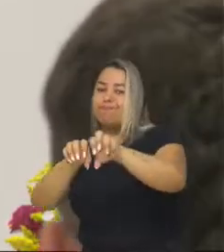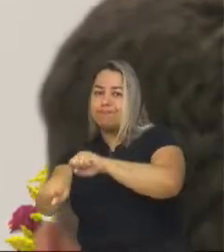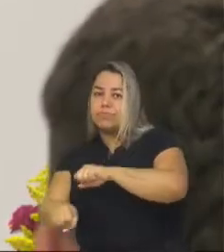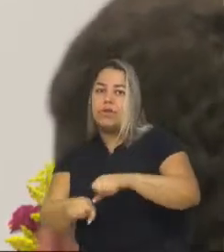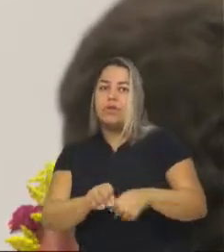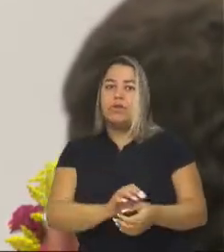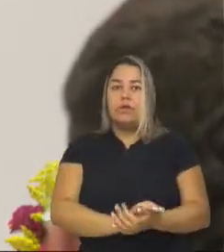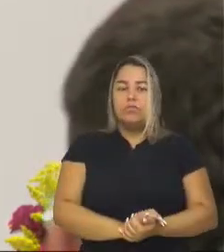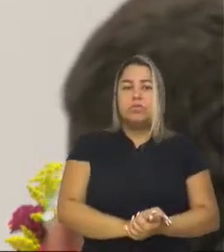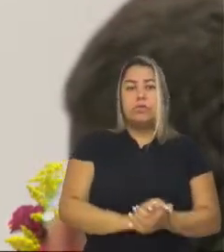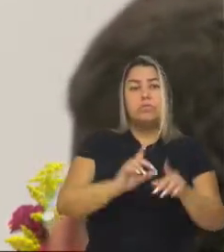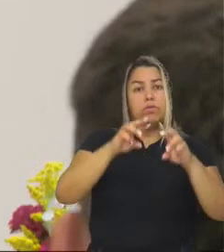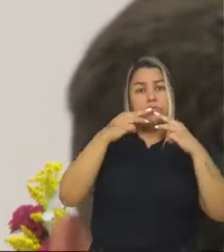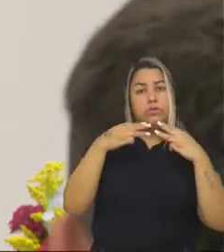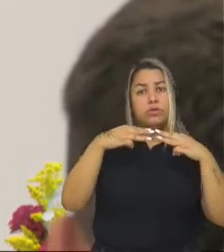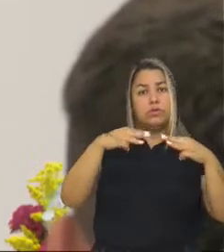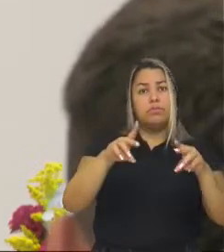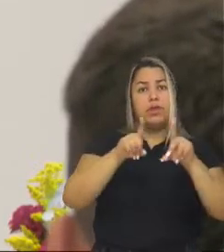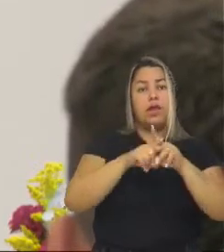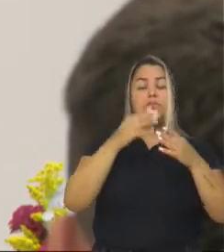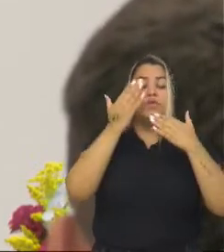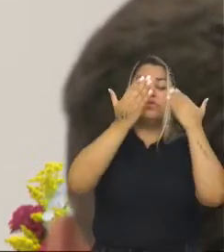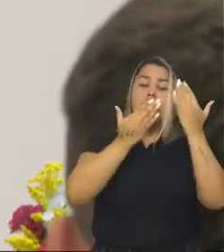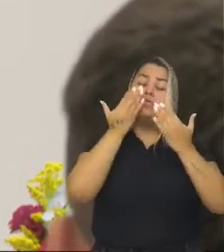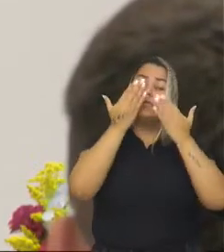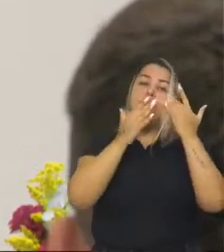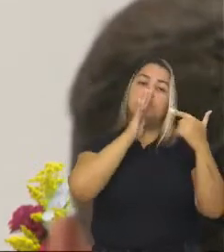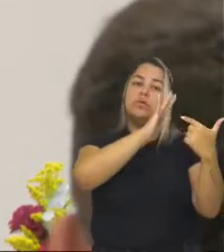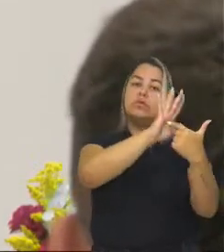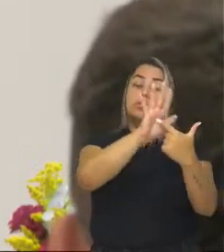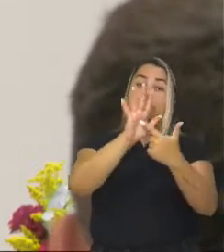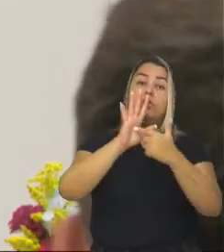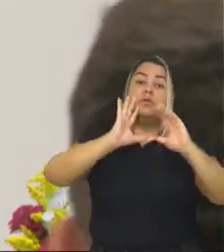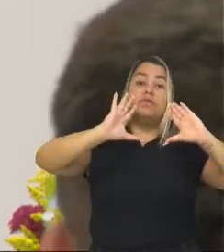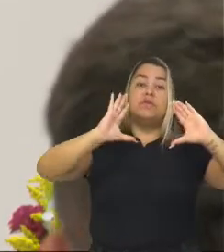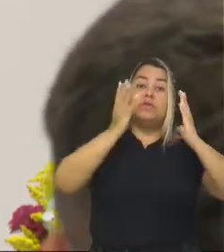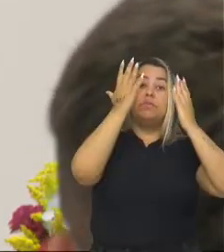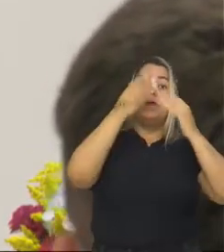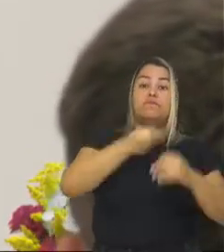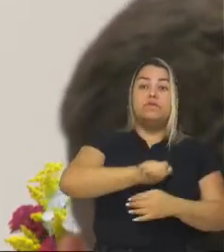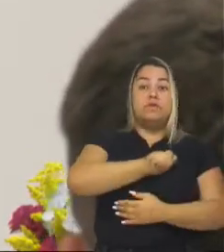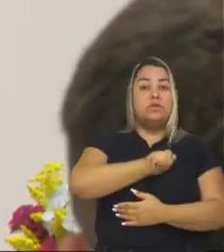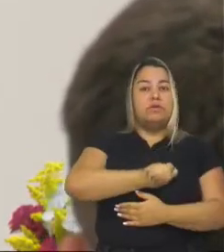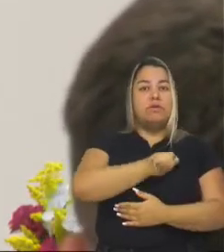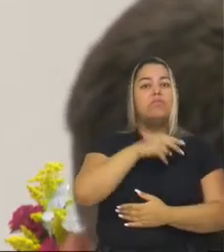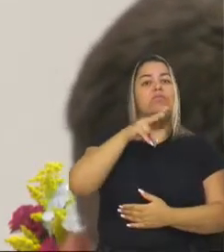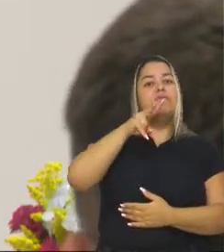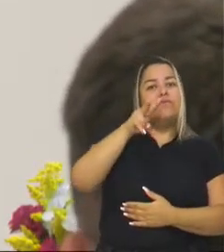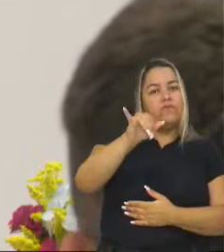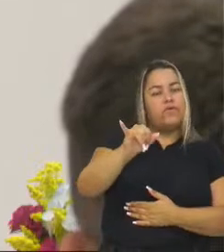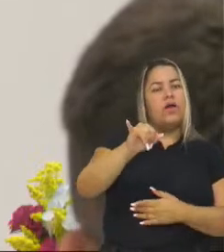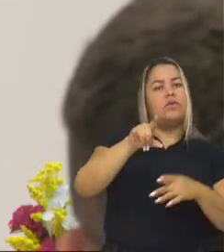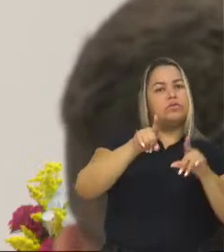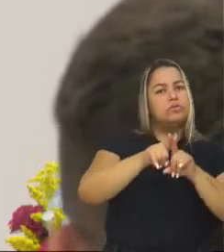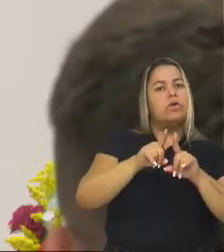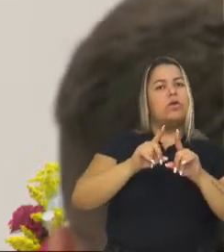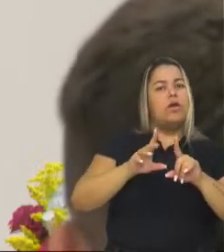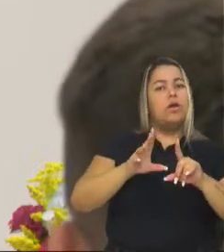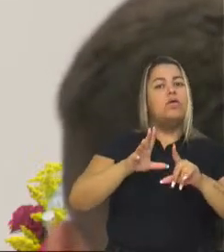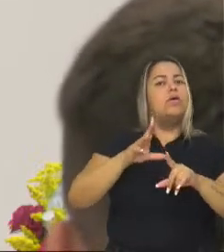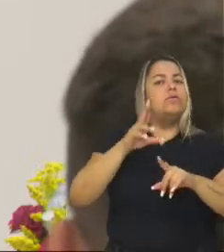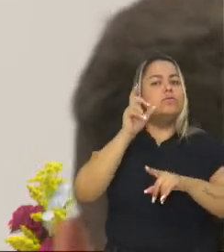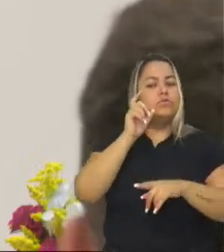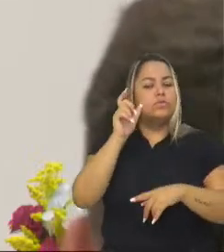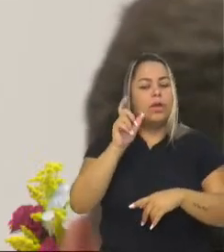até coadunando com a mensagem que a psicologia está trazendo, que a gente vai celebrar vidas. A gente vai reagir às mortes, mas nós vamos